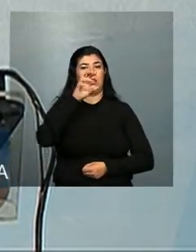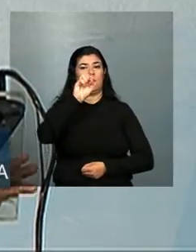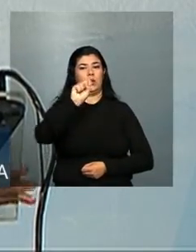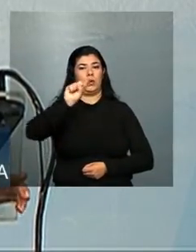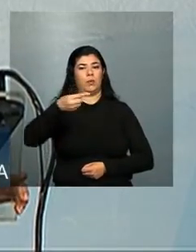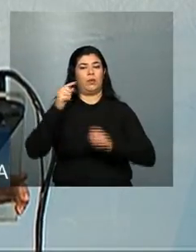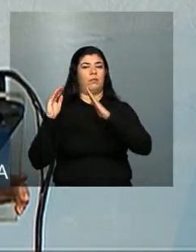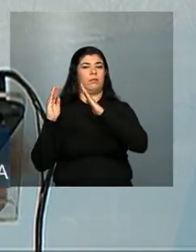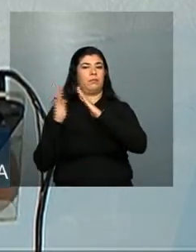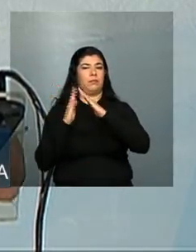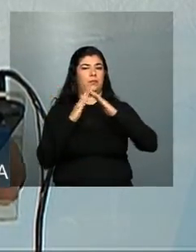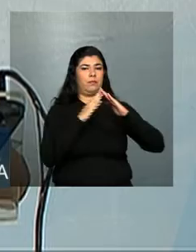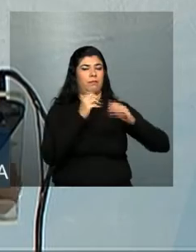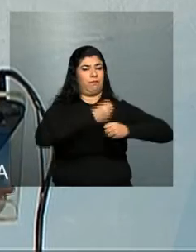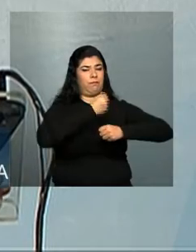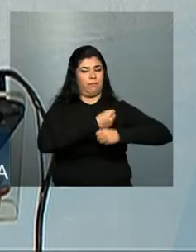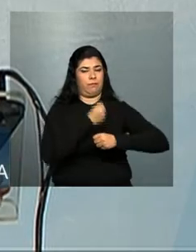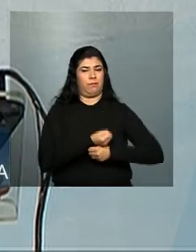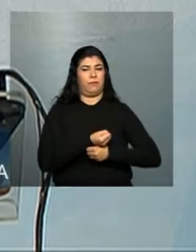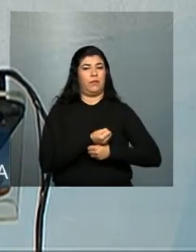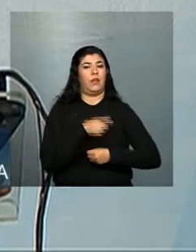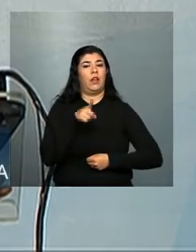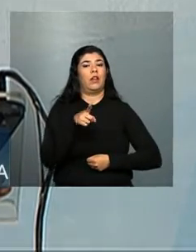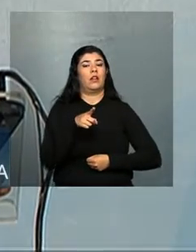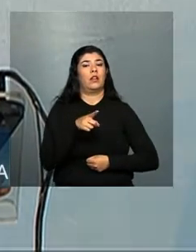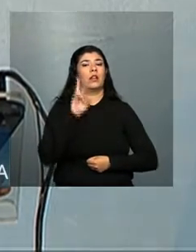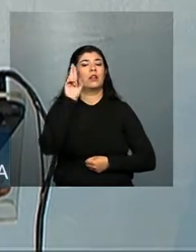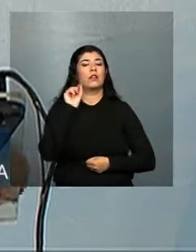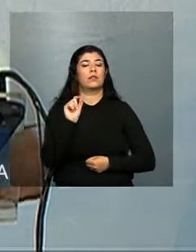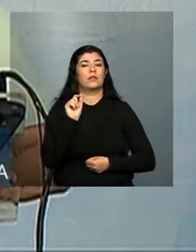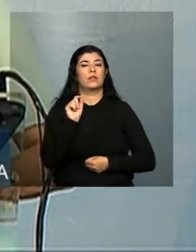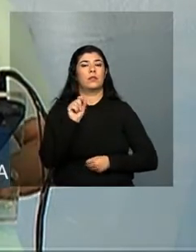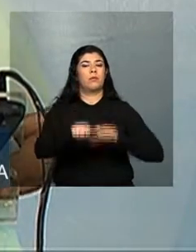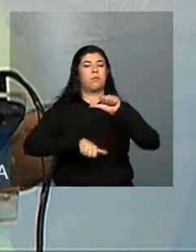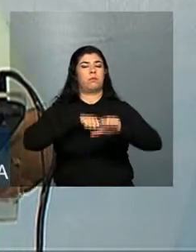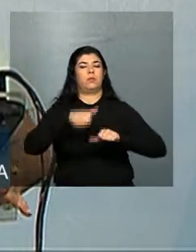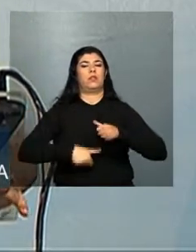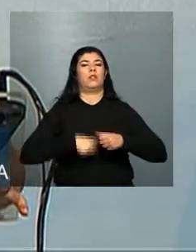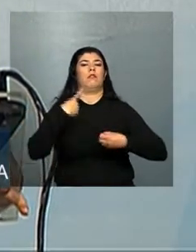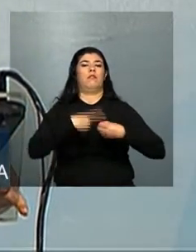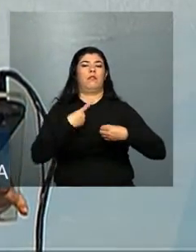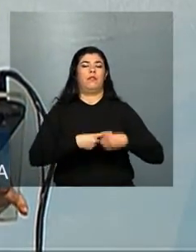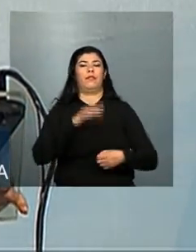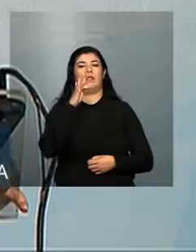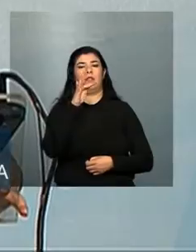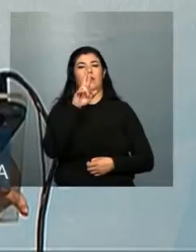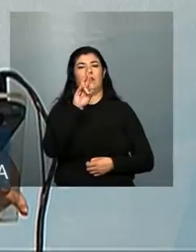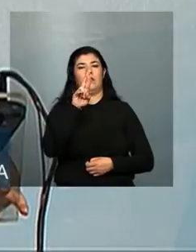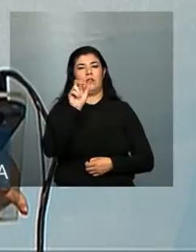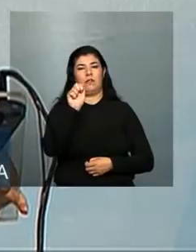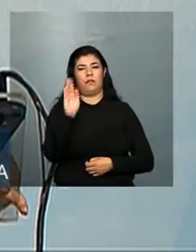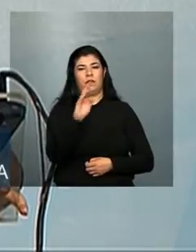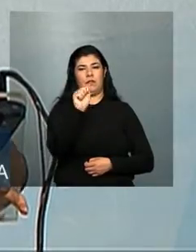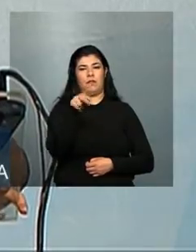38 mil moradias, o que vai transformar Feira de Santana num dos